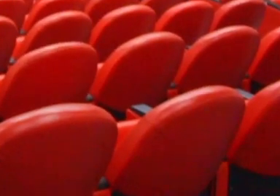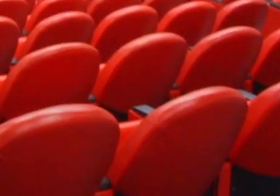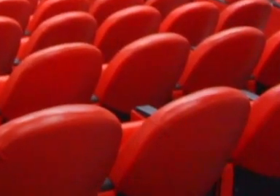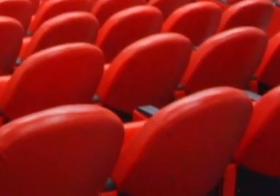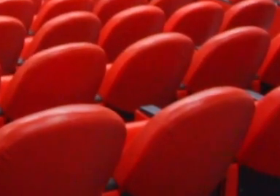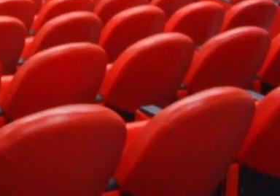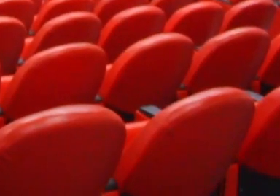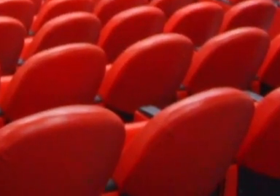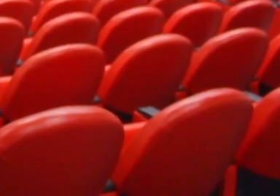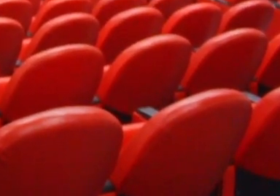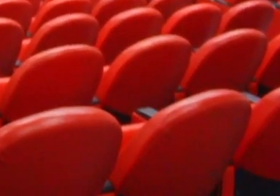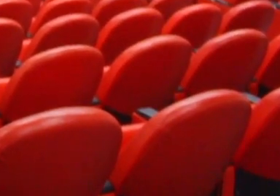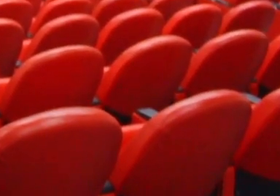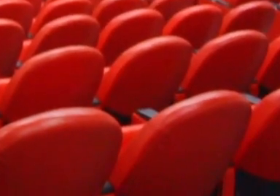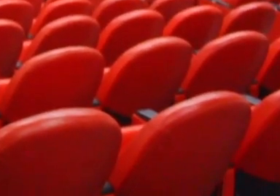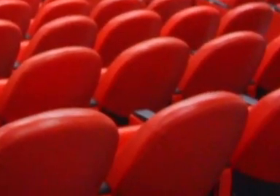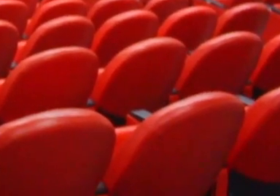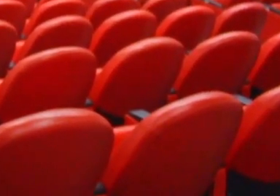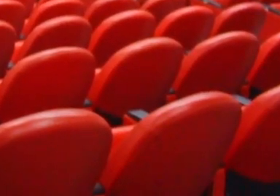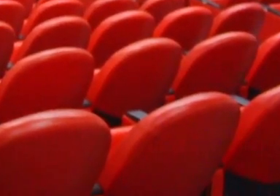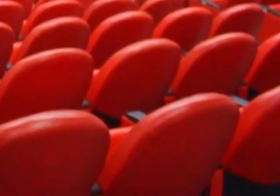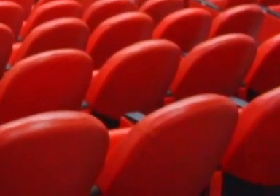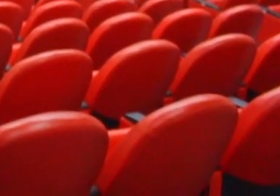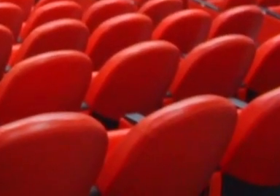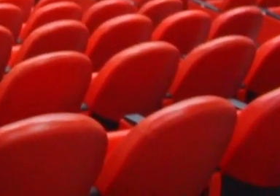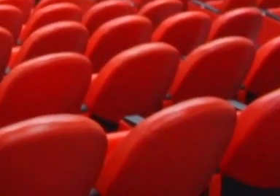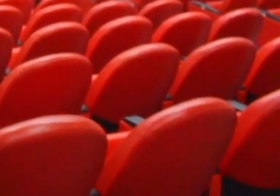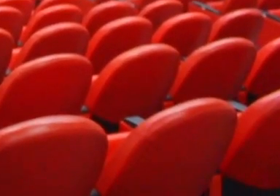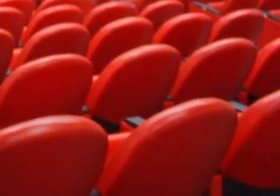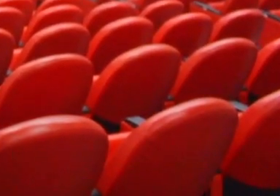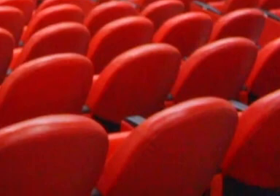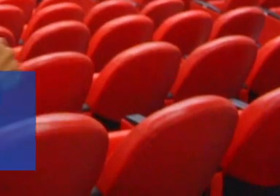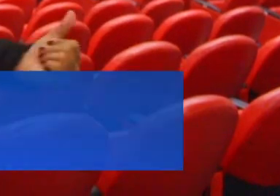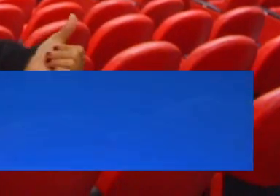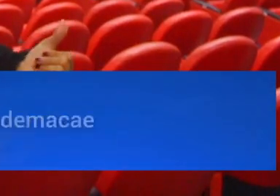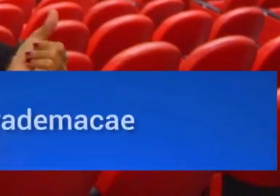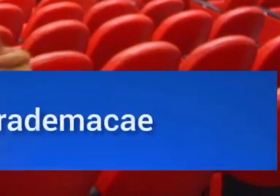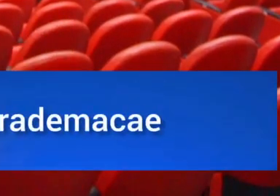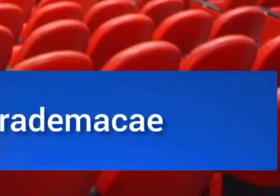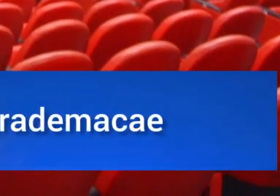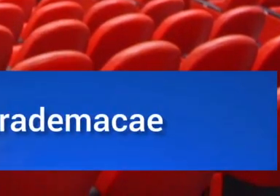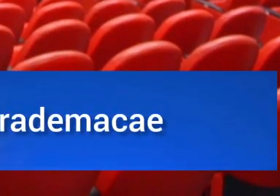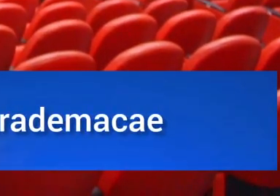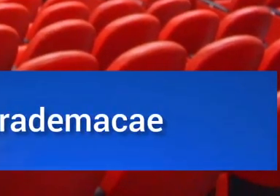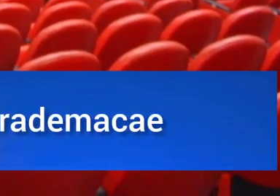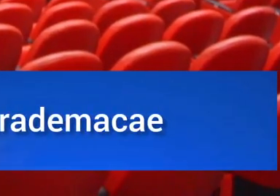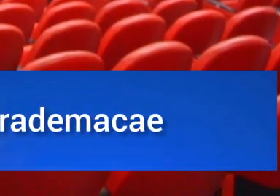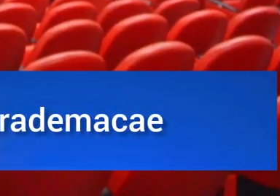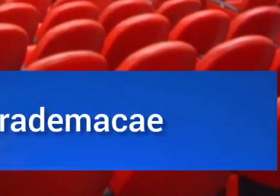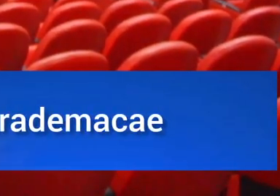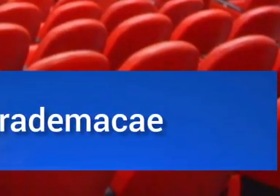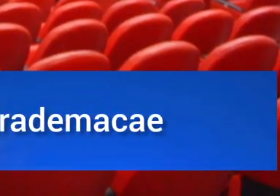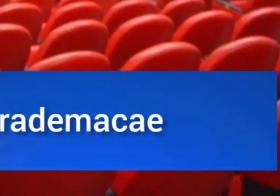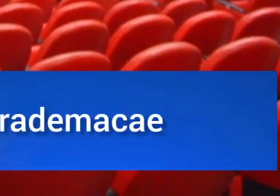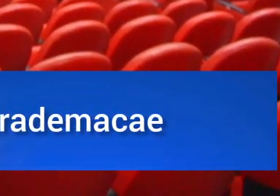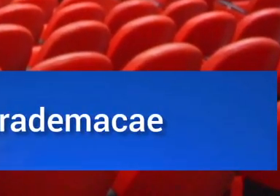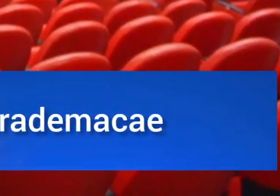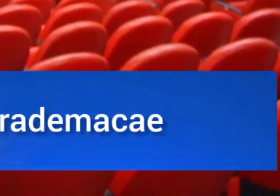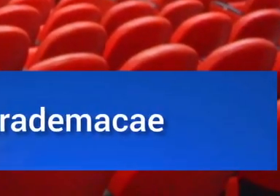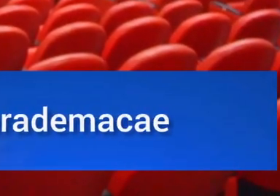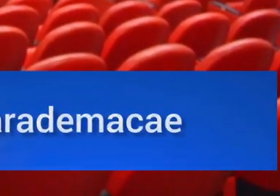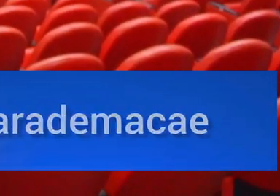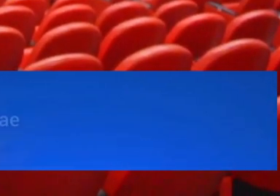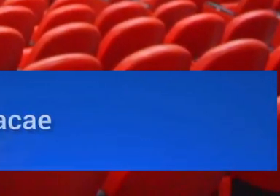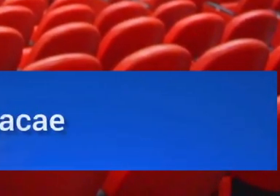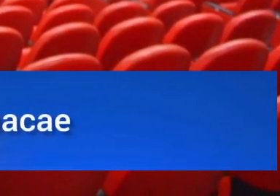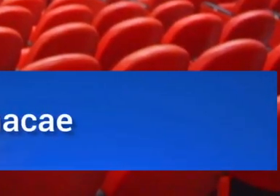Câmara Municipal de Macaé nesta quarta-feira é só entrar no canal tua câmara municipal no YouTube e também no Instagram